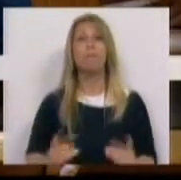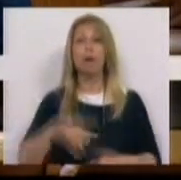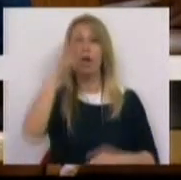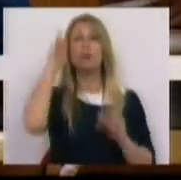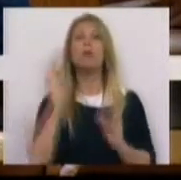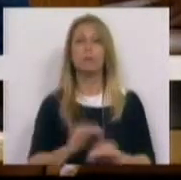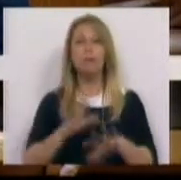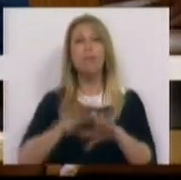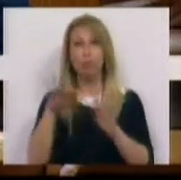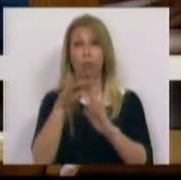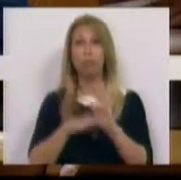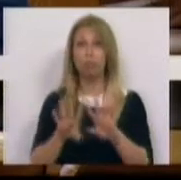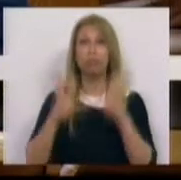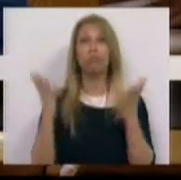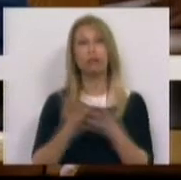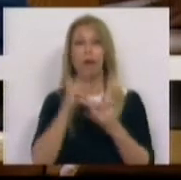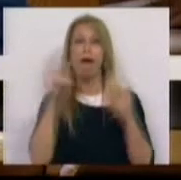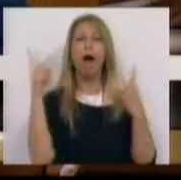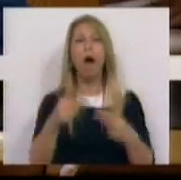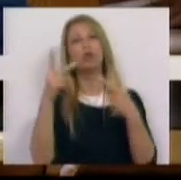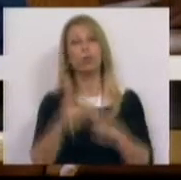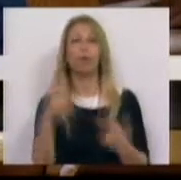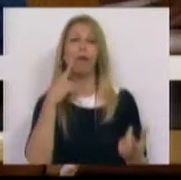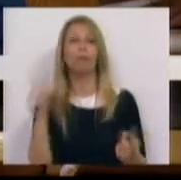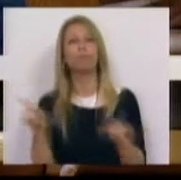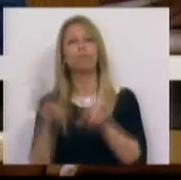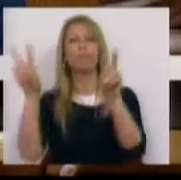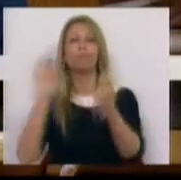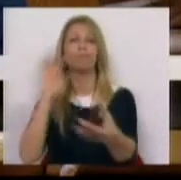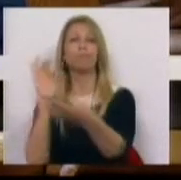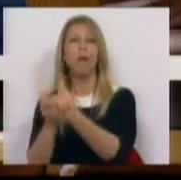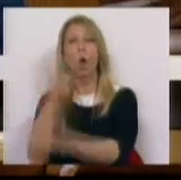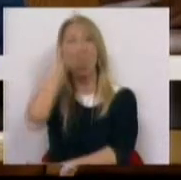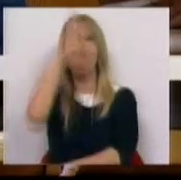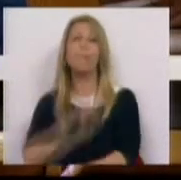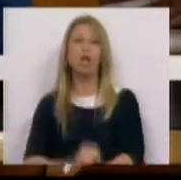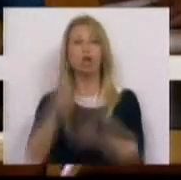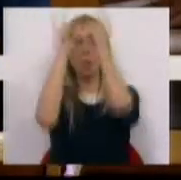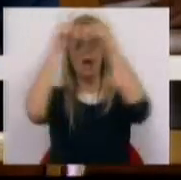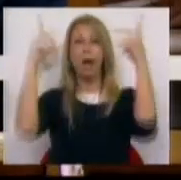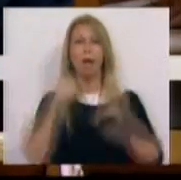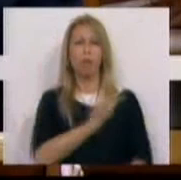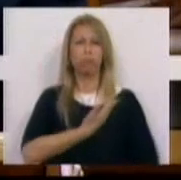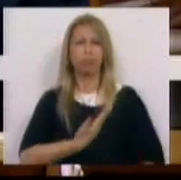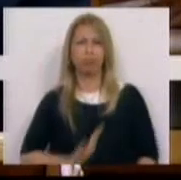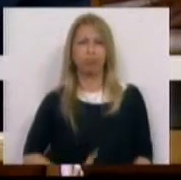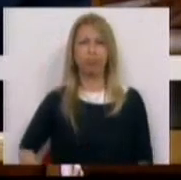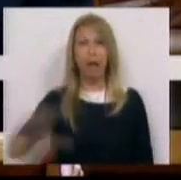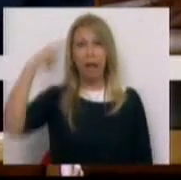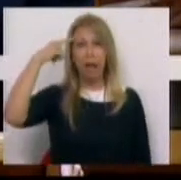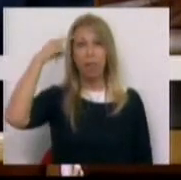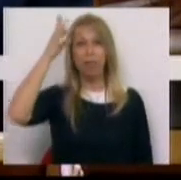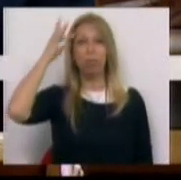pela austeridade se casou com um ministro que adotou uma ideologia retrógrada que tem na sua cabeça